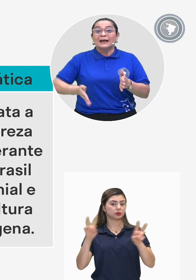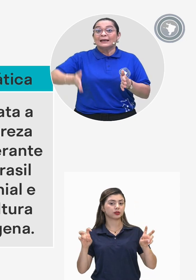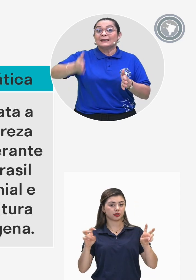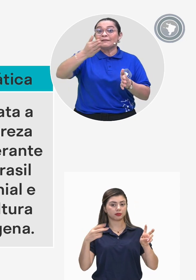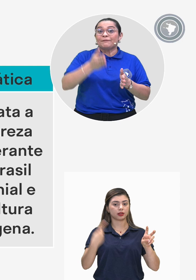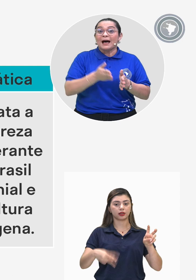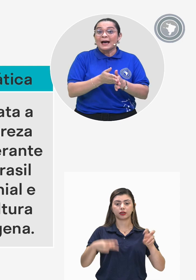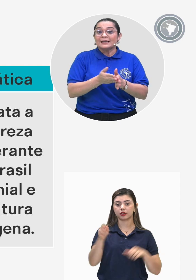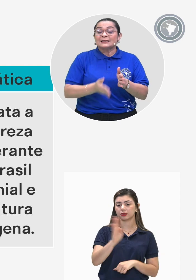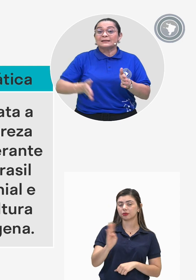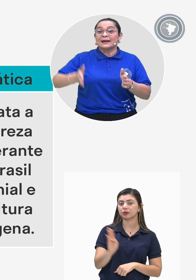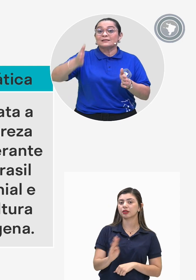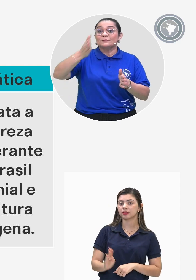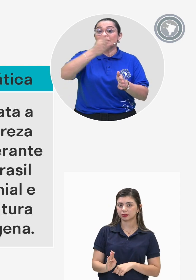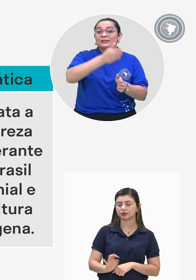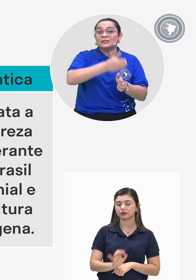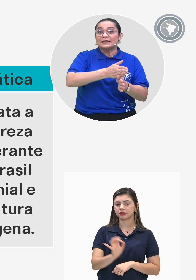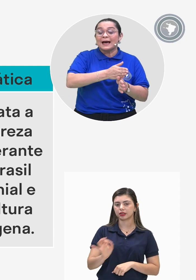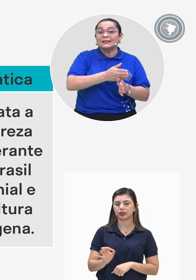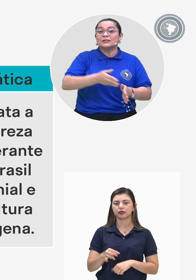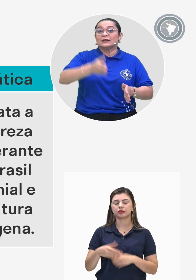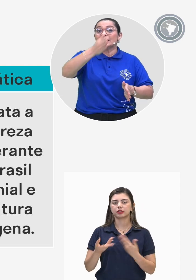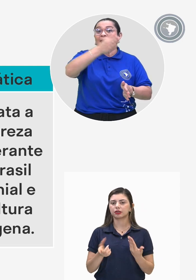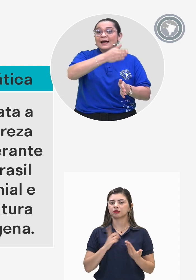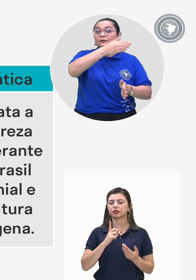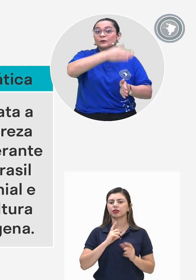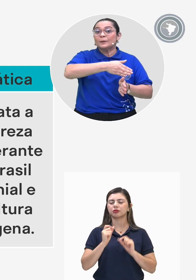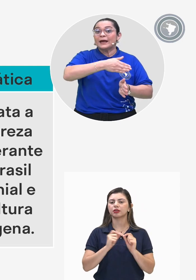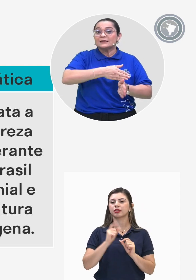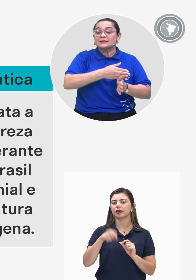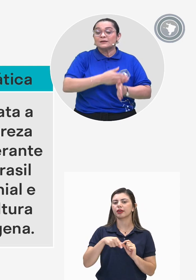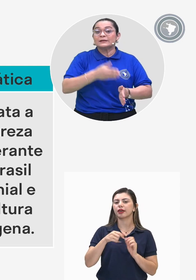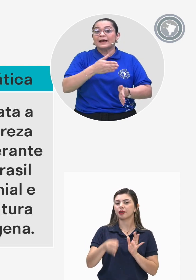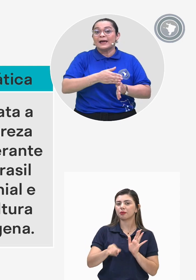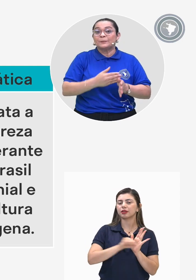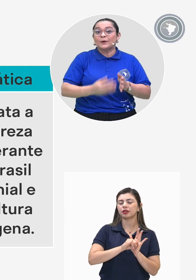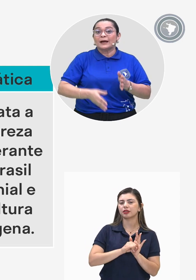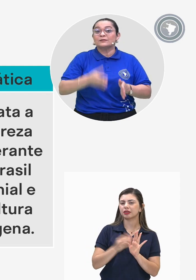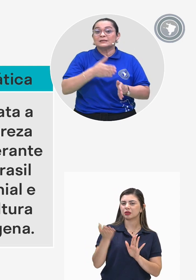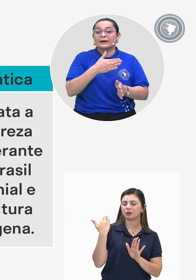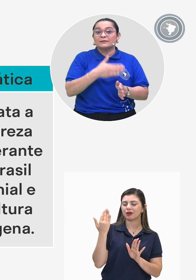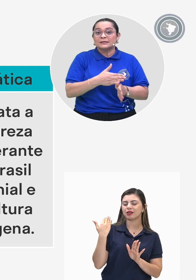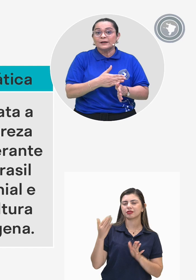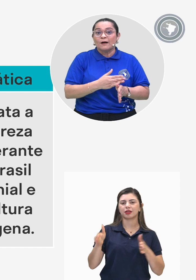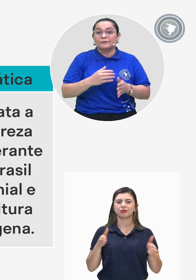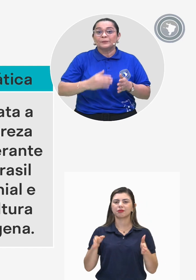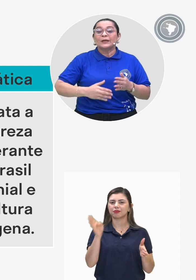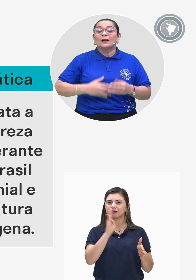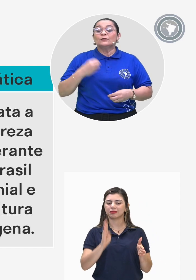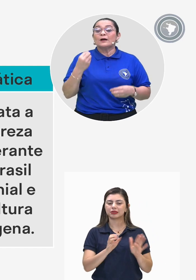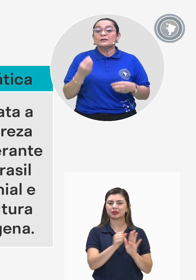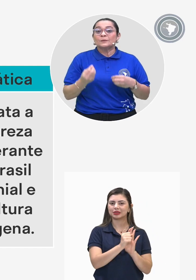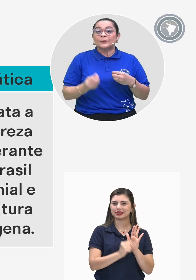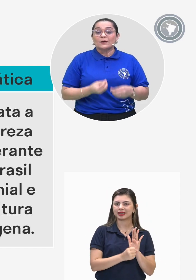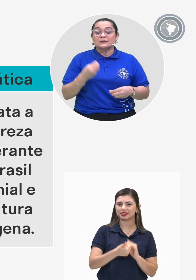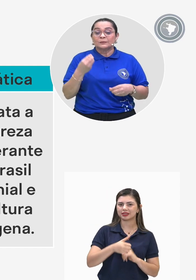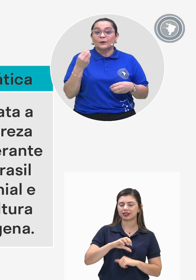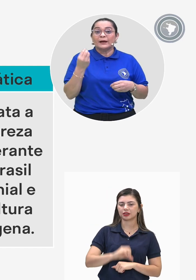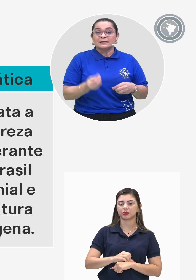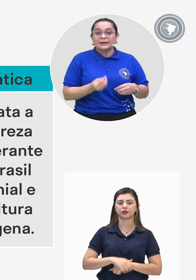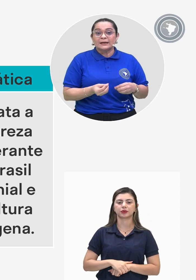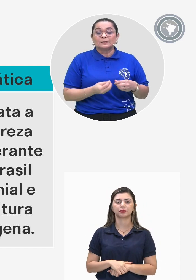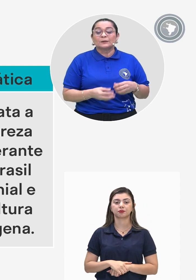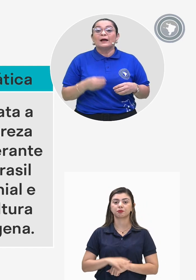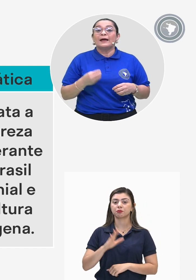brasileira que traz uma identidade lá do Brasil da época do século XIX. O nosso